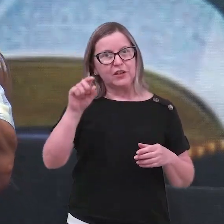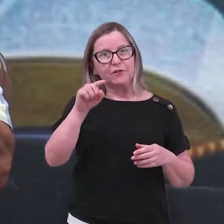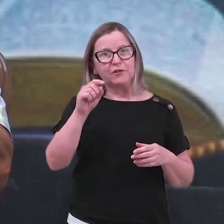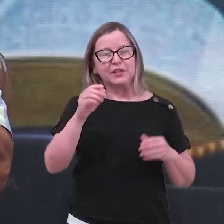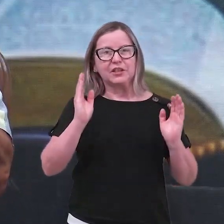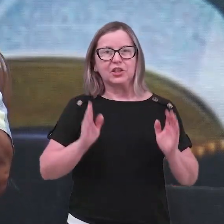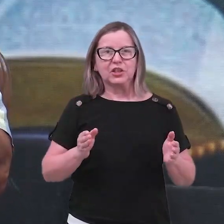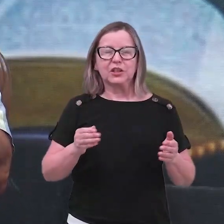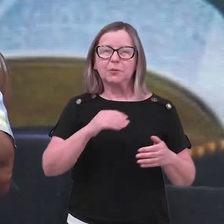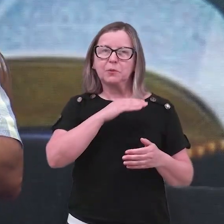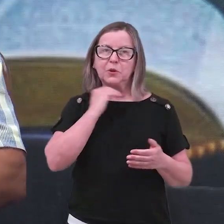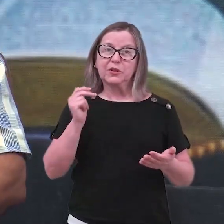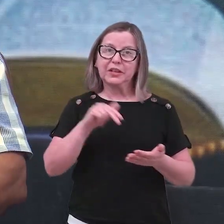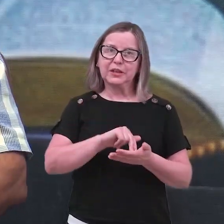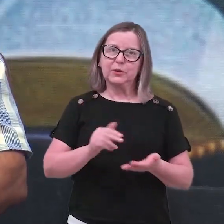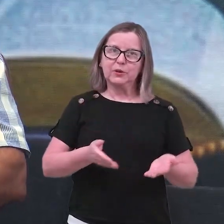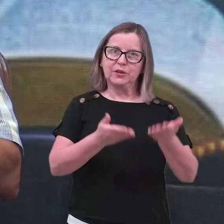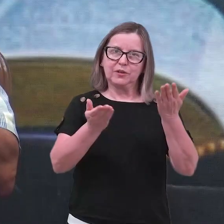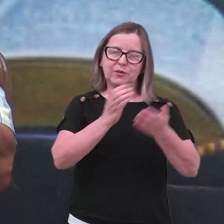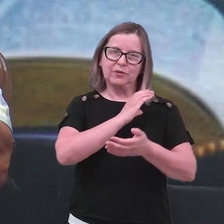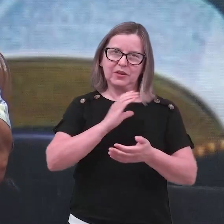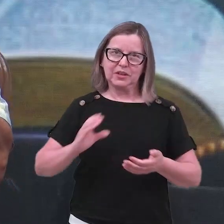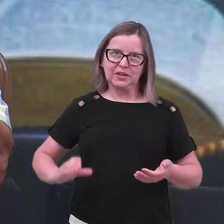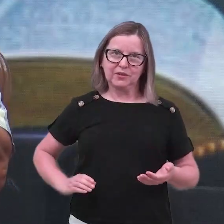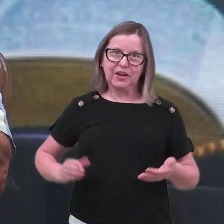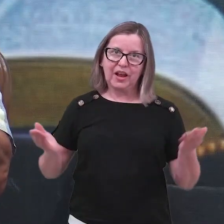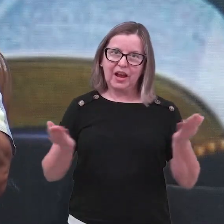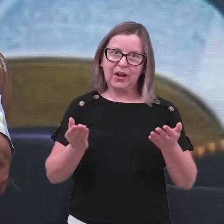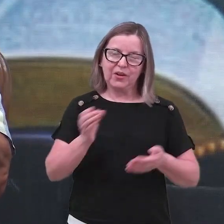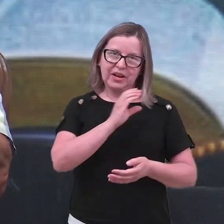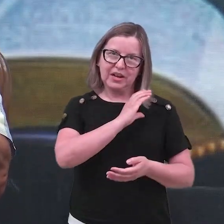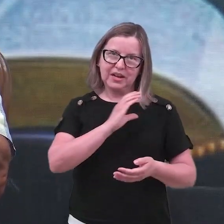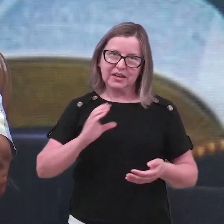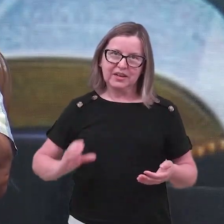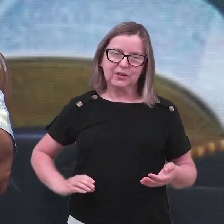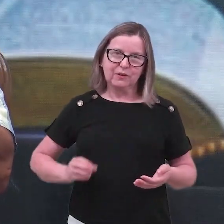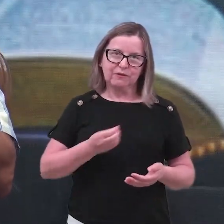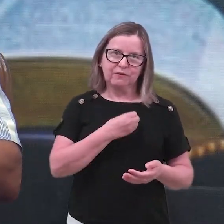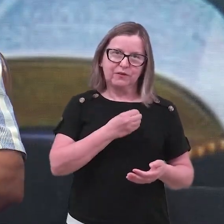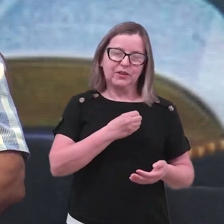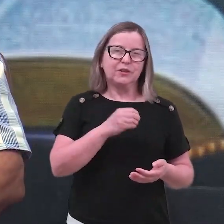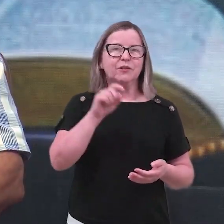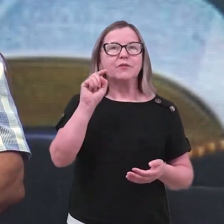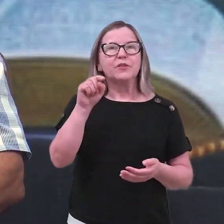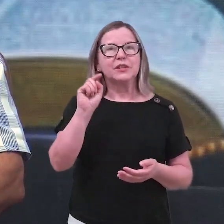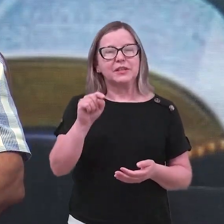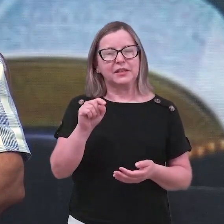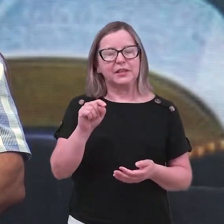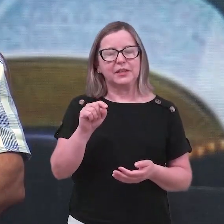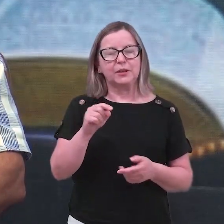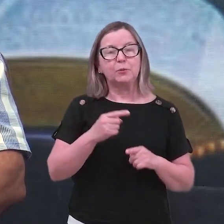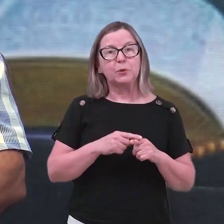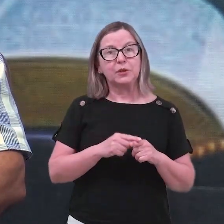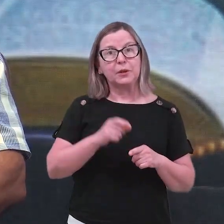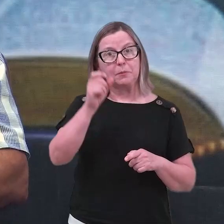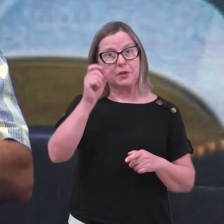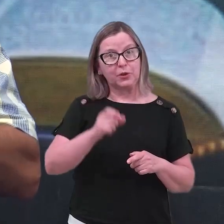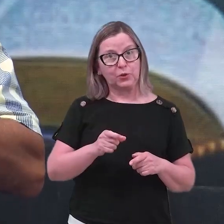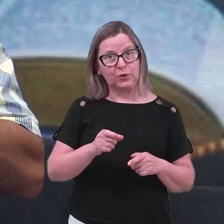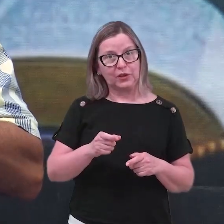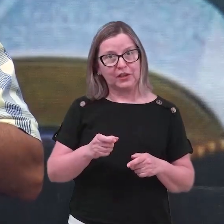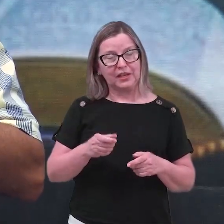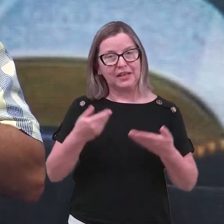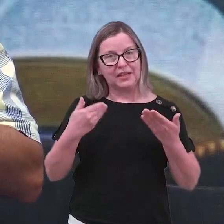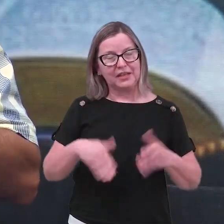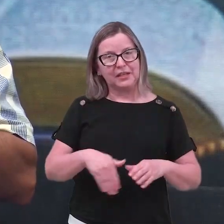ele, e ele é a sua vida. Porque uma pessoa regenerada, ou uma pessoa que nasceu de novo, é uma pessoa